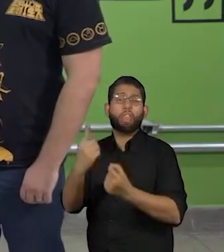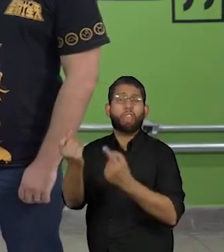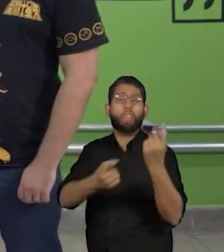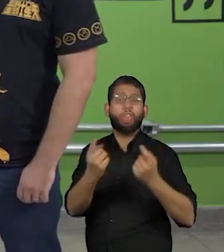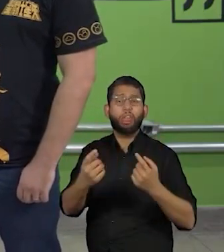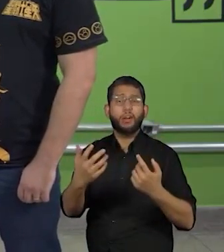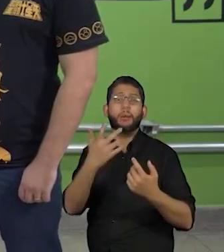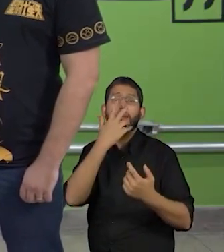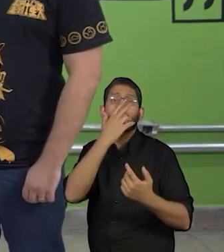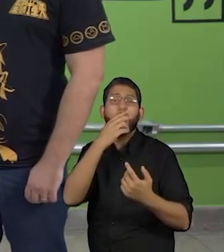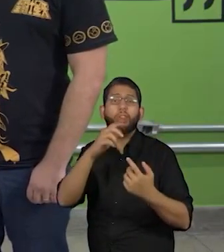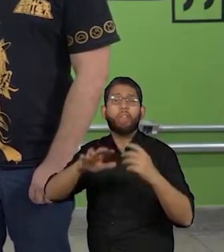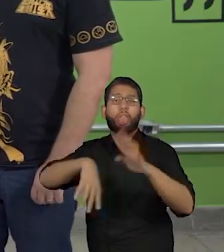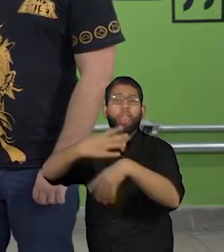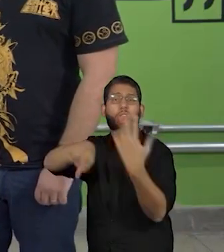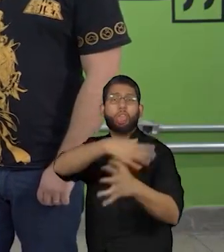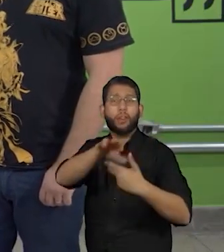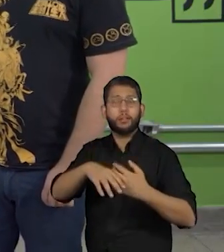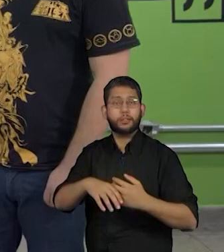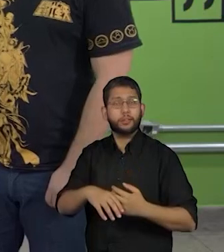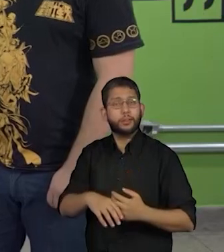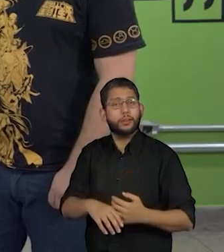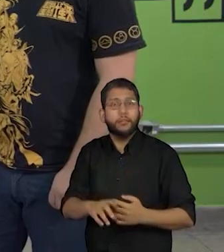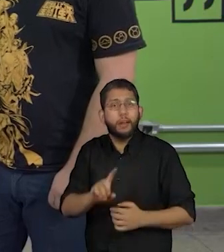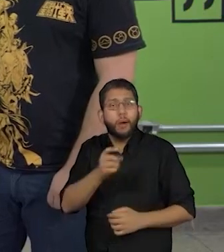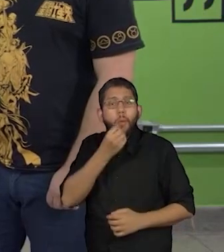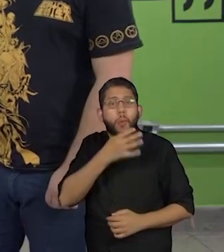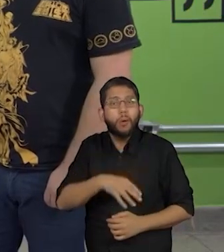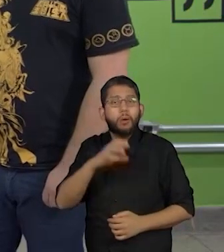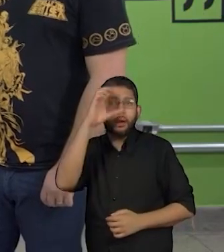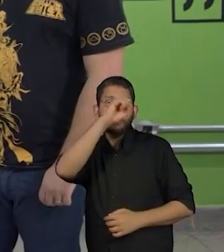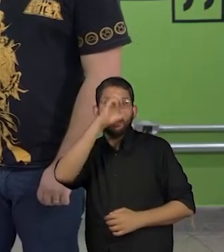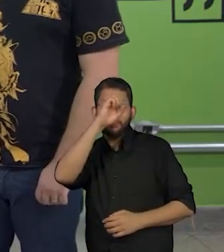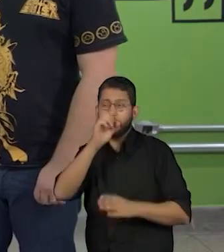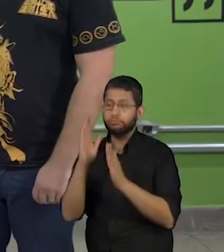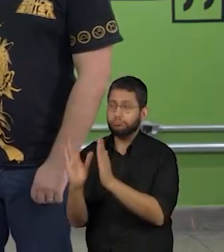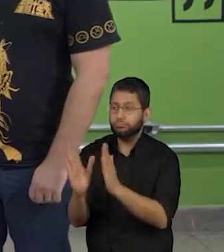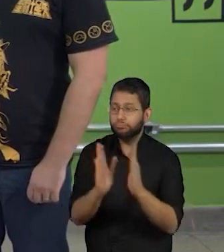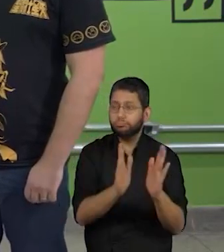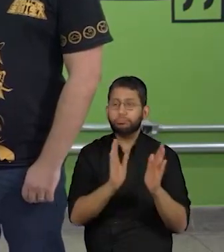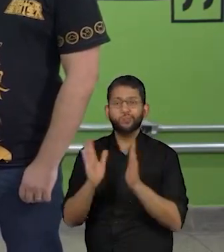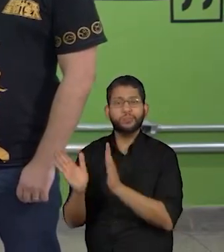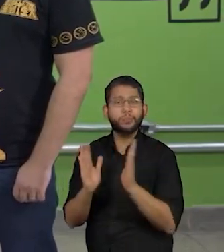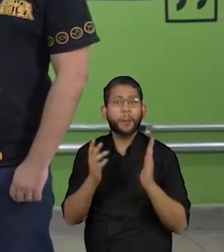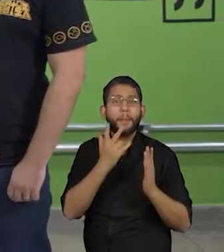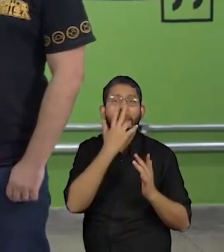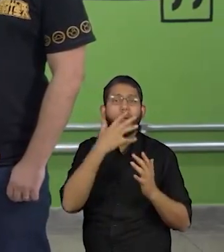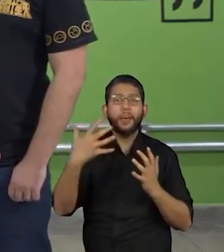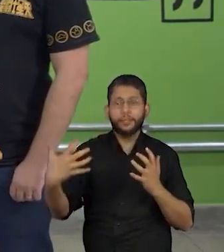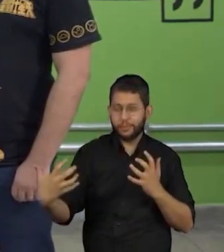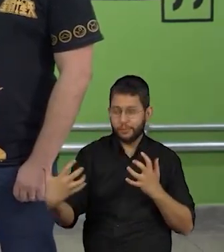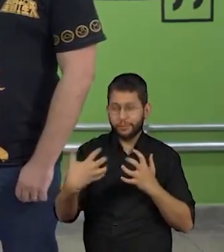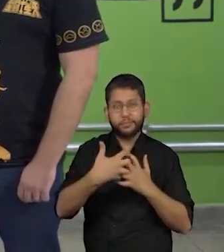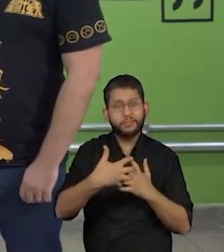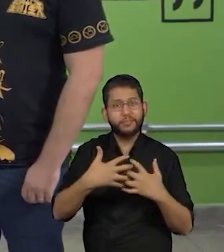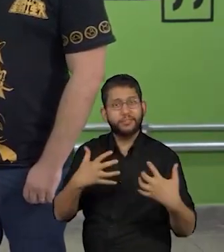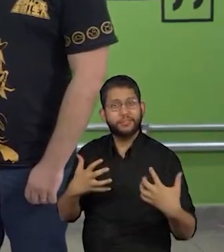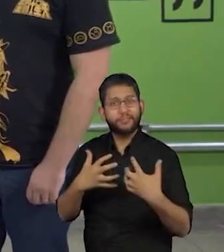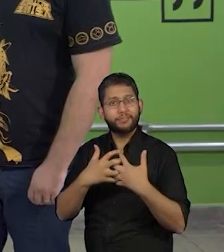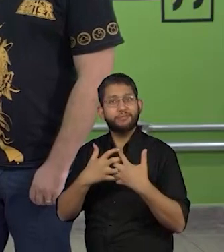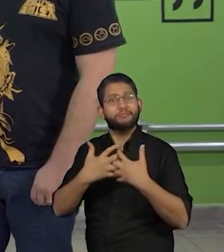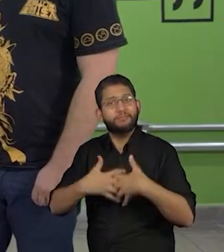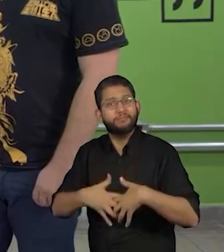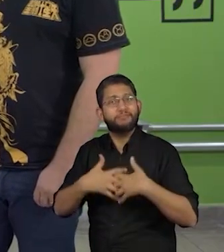mesmo. Então, se uma peça do relógio para, todo o resto vai parar. Da mesma forma que, se eu erro uma regra de um jogo,